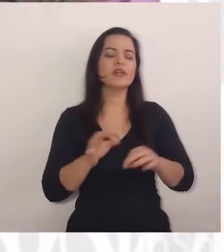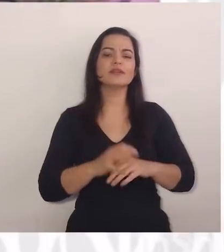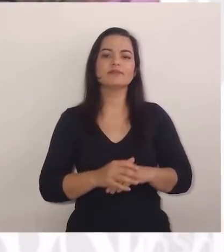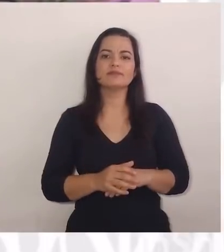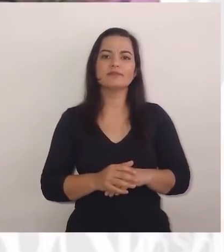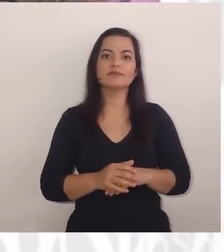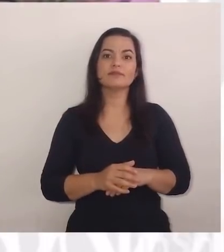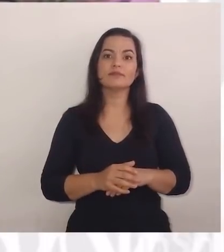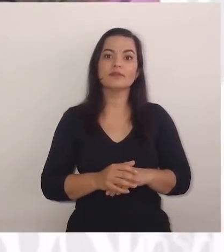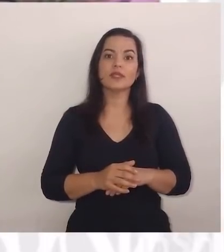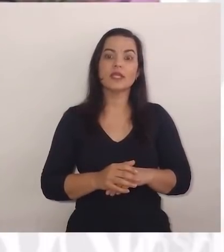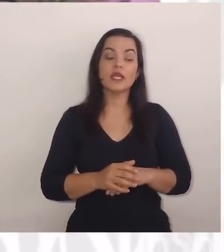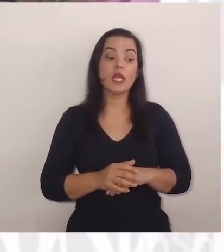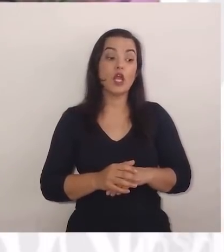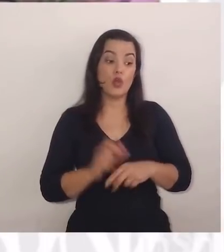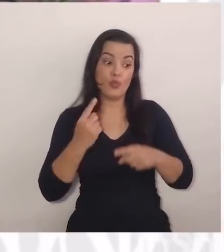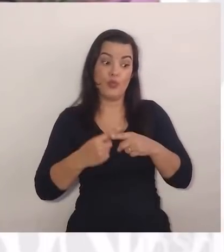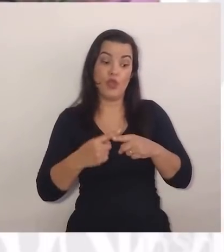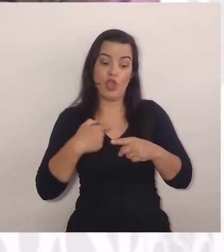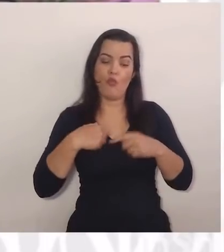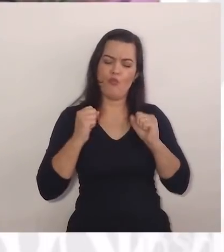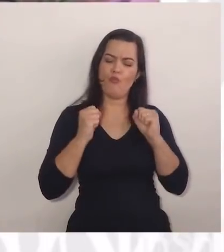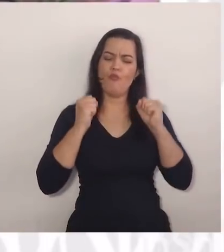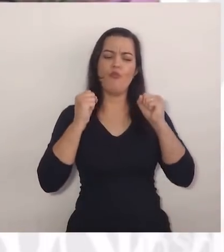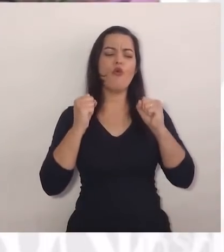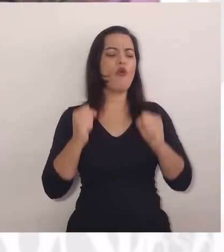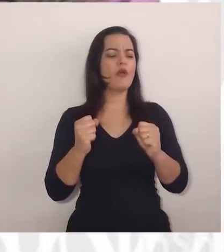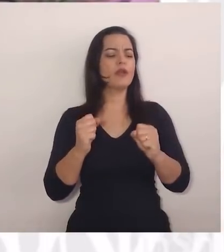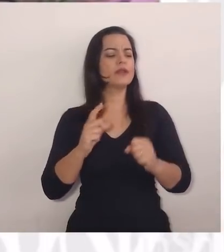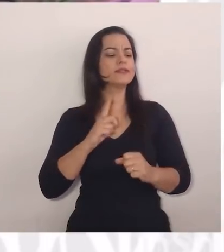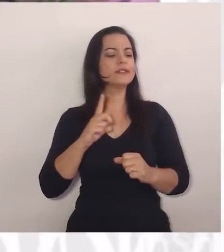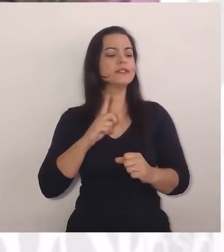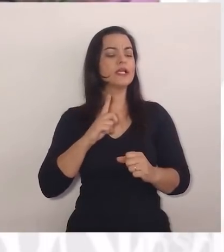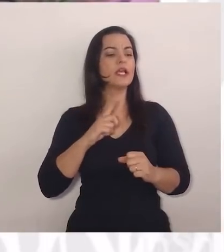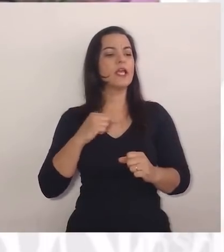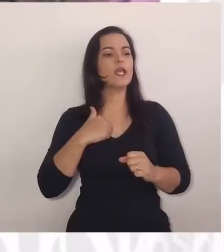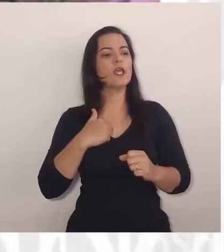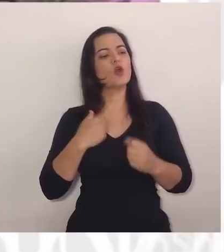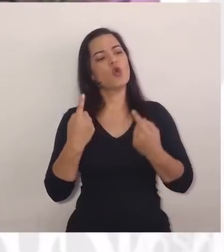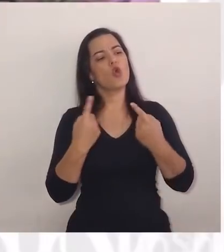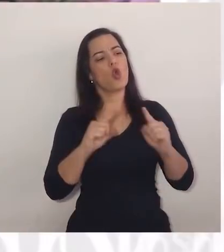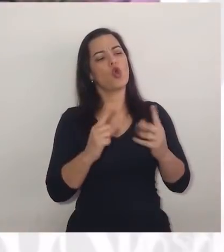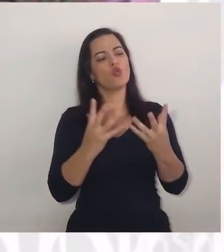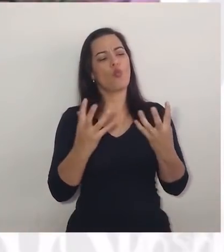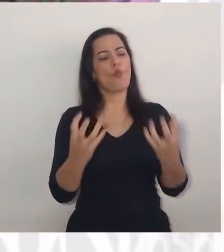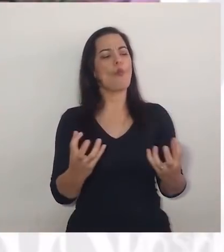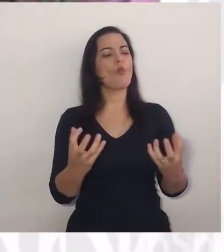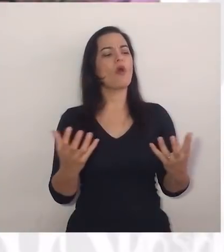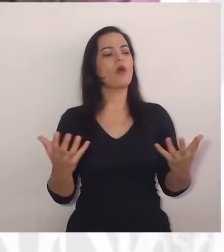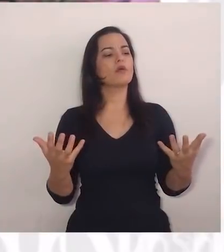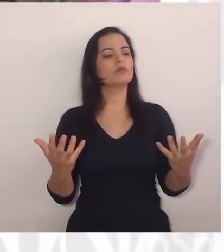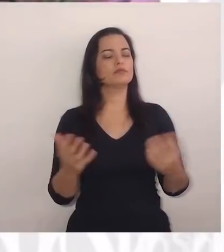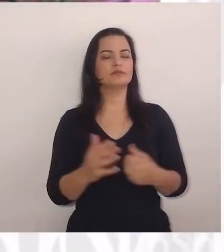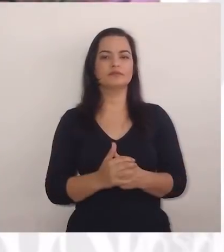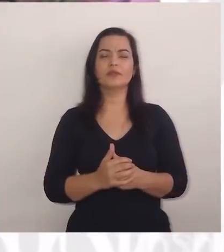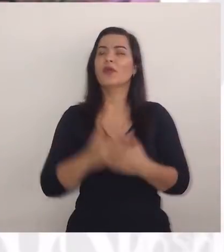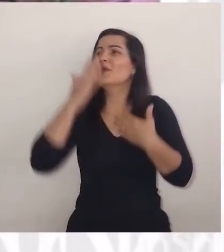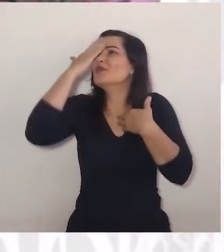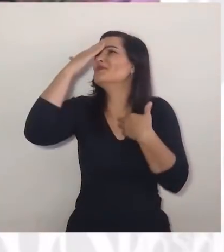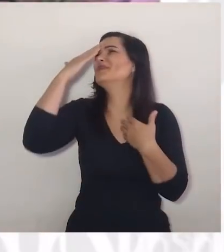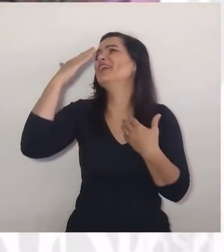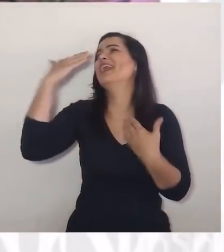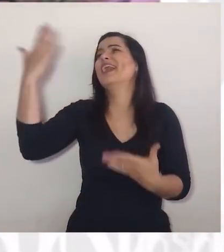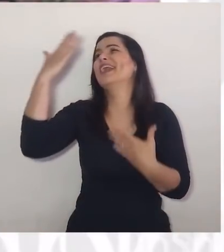regressarei. Graças aos meus poderes, interromperei a seca." "Obrigada",